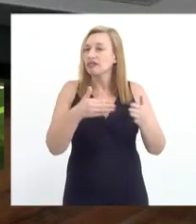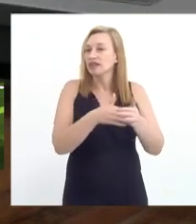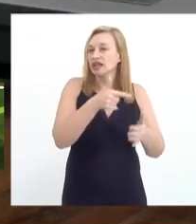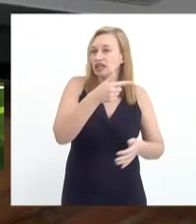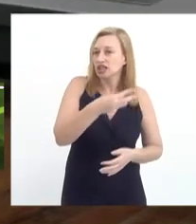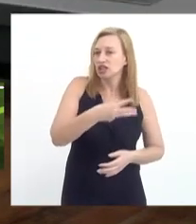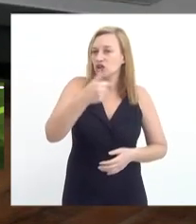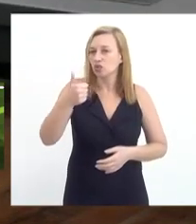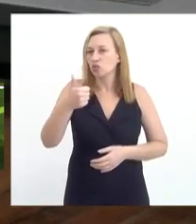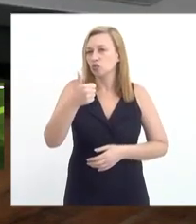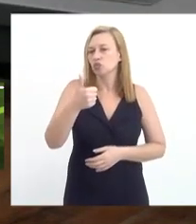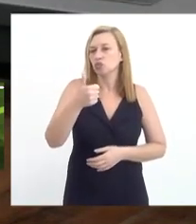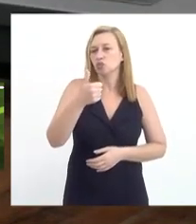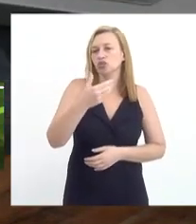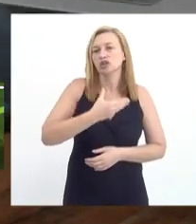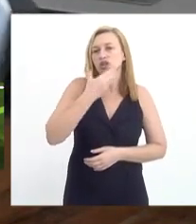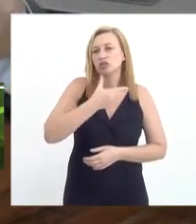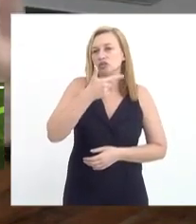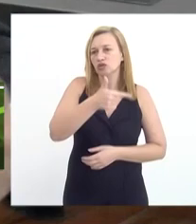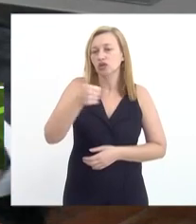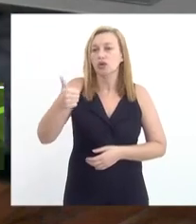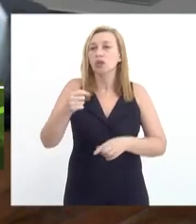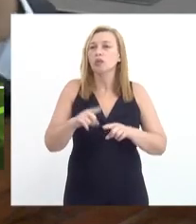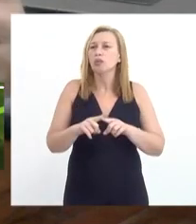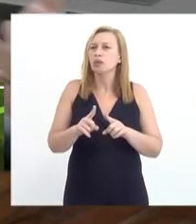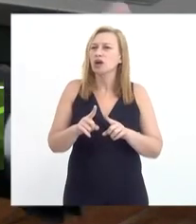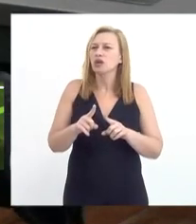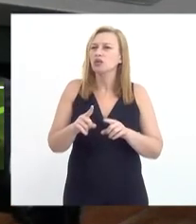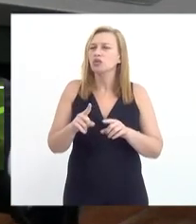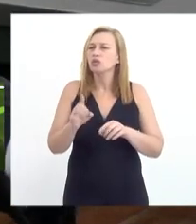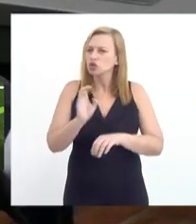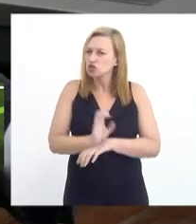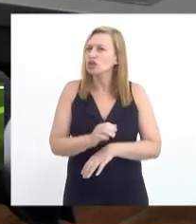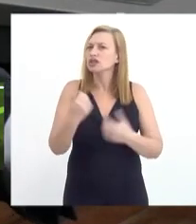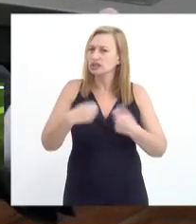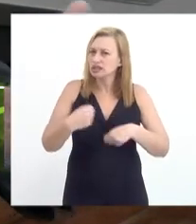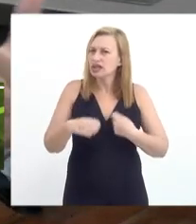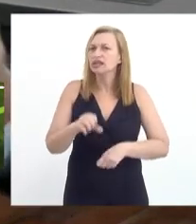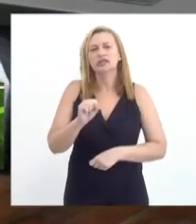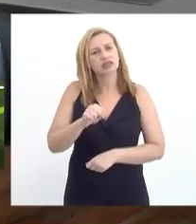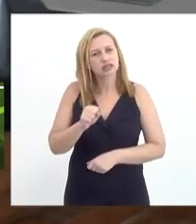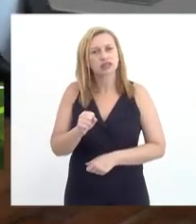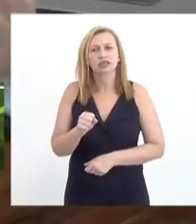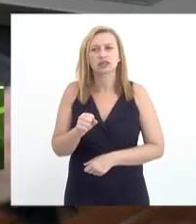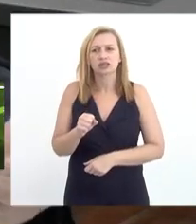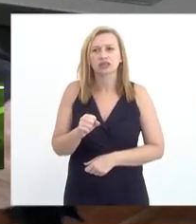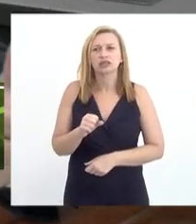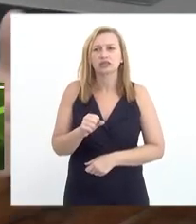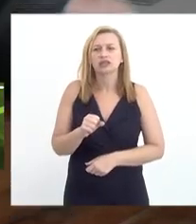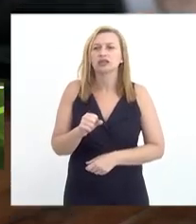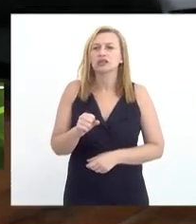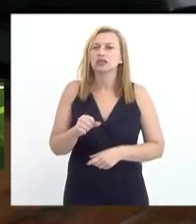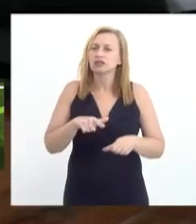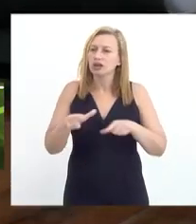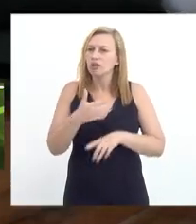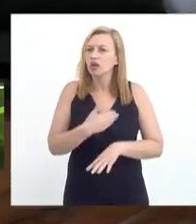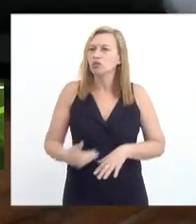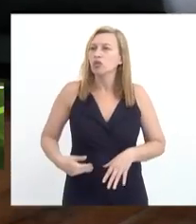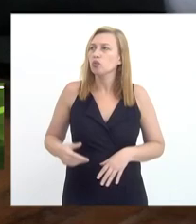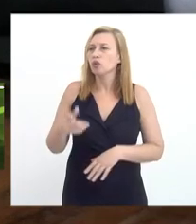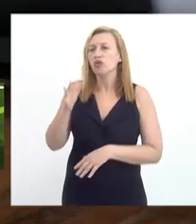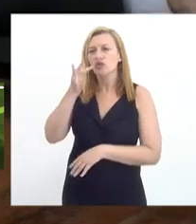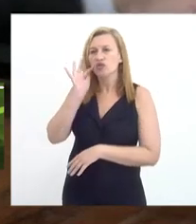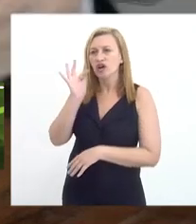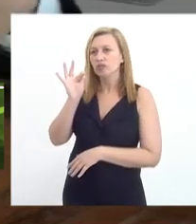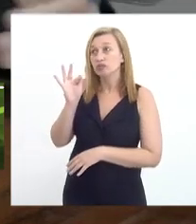Sobre a questão Do afastamento E 21 Entretanto O Estado Terá necessidade De prestar Serviços públicos O Flávio Deu dois exemplos